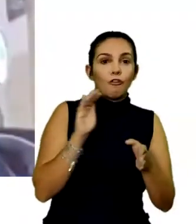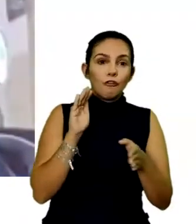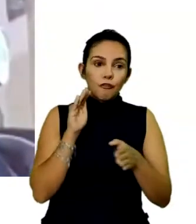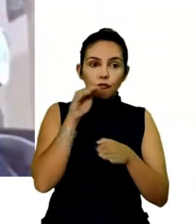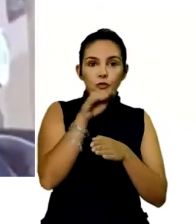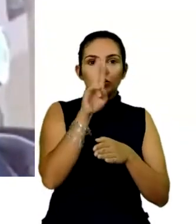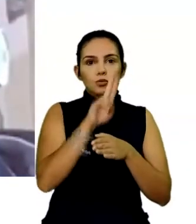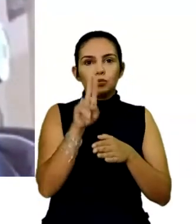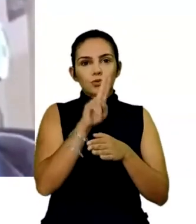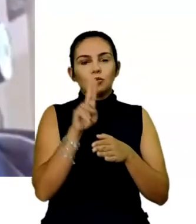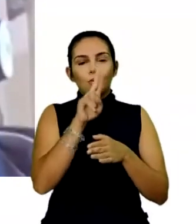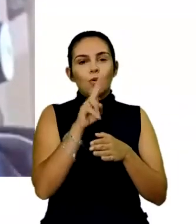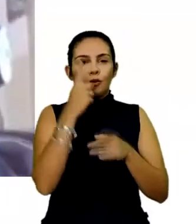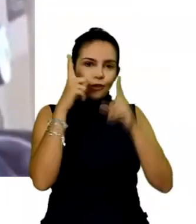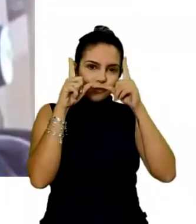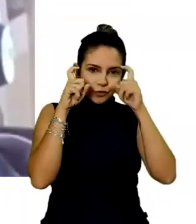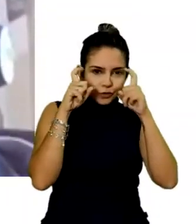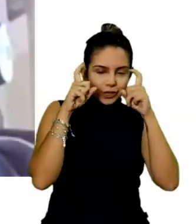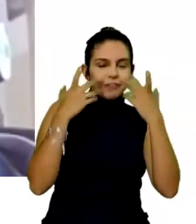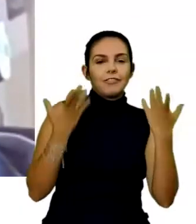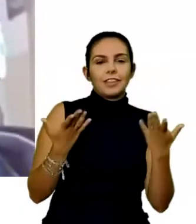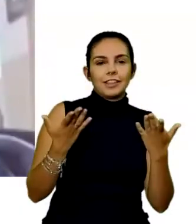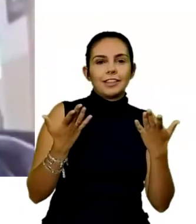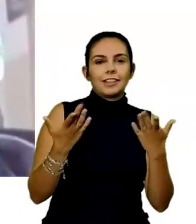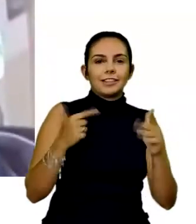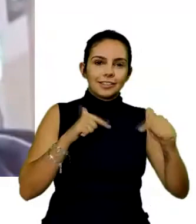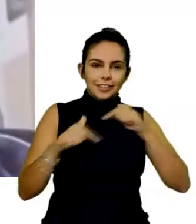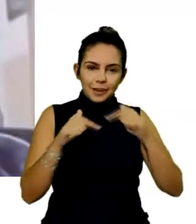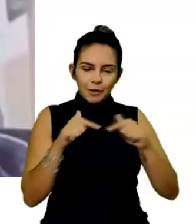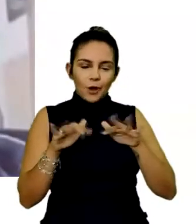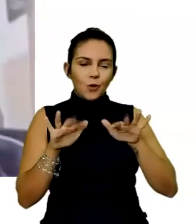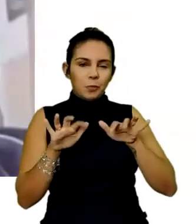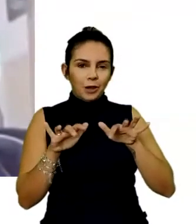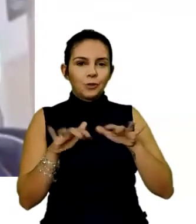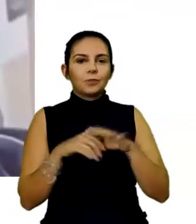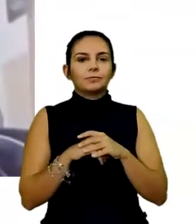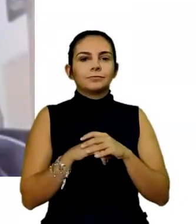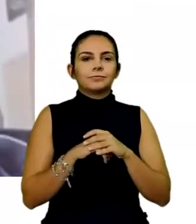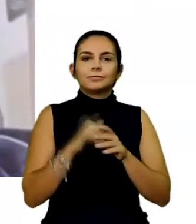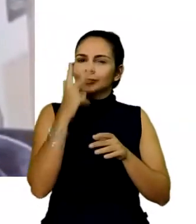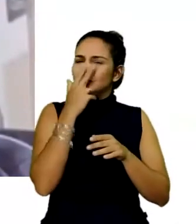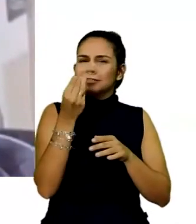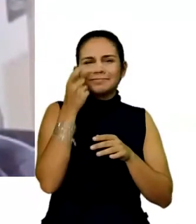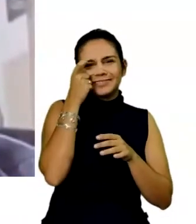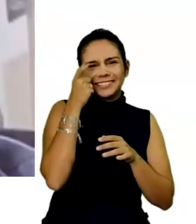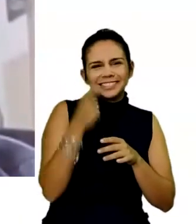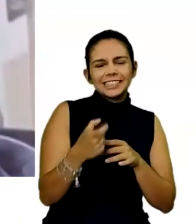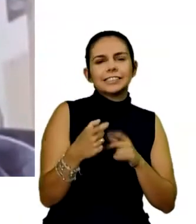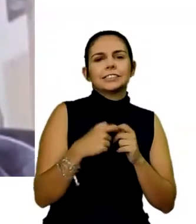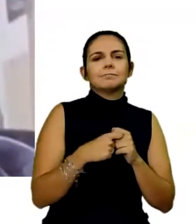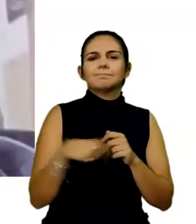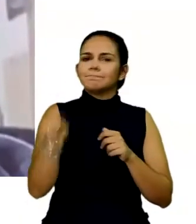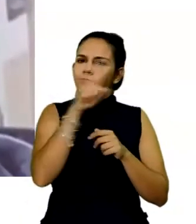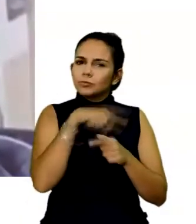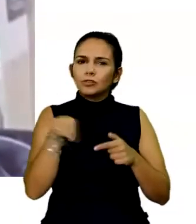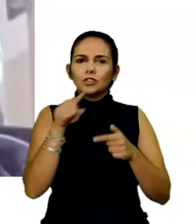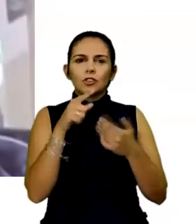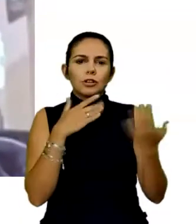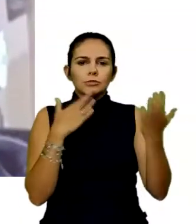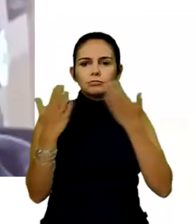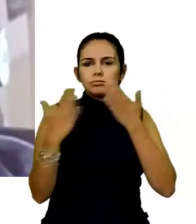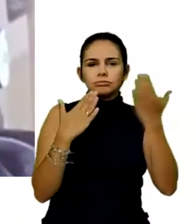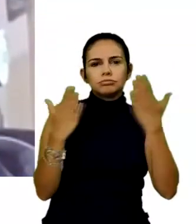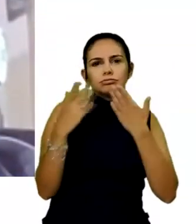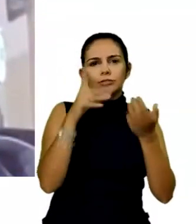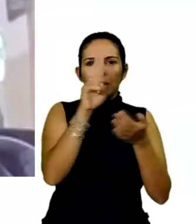uso uma fotografia trabalhada no computador. Então eu acho muito interessante esse jogo de que